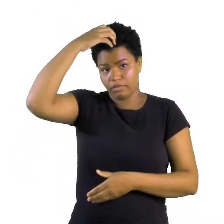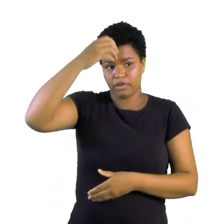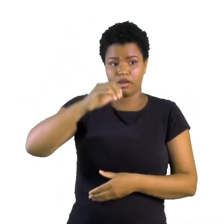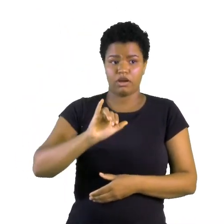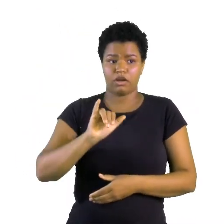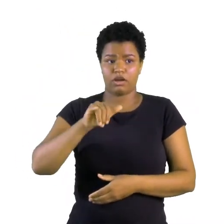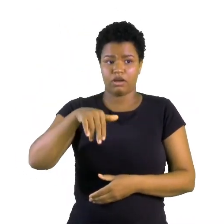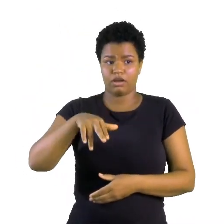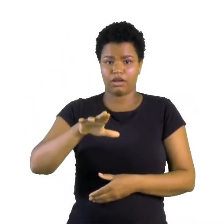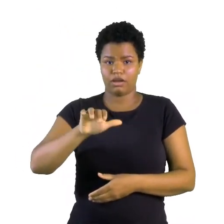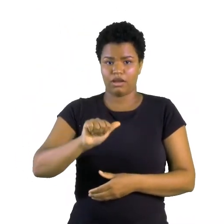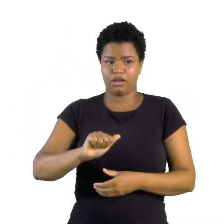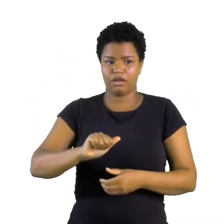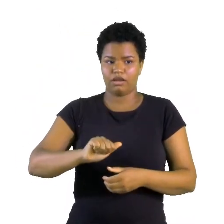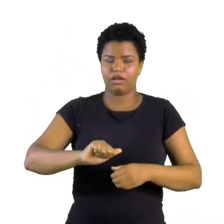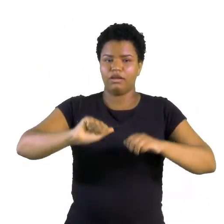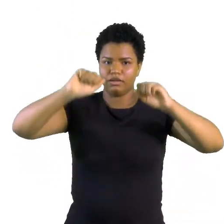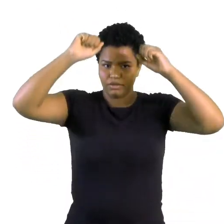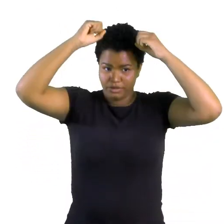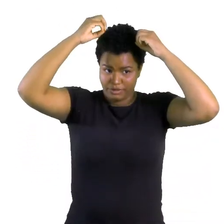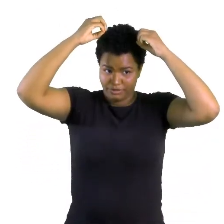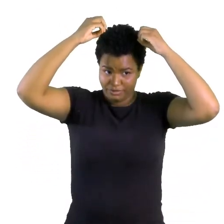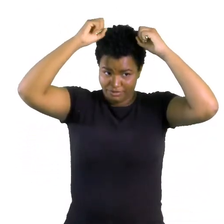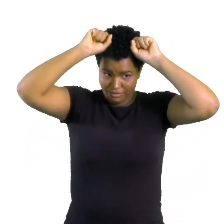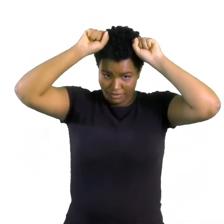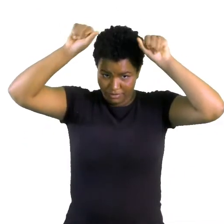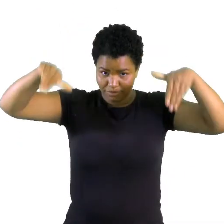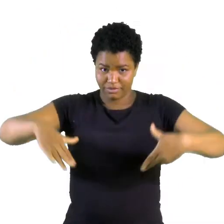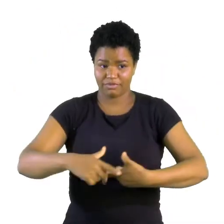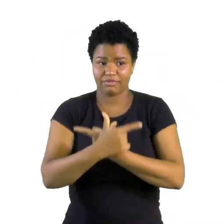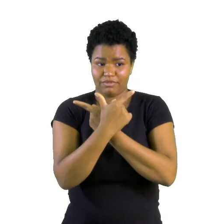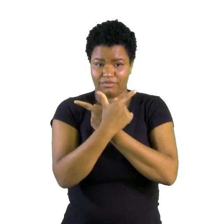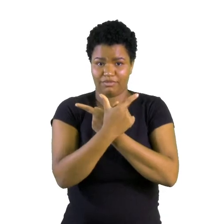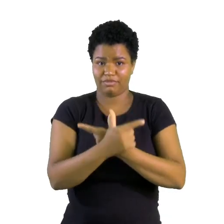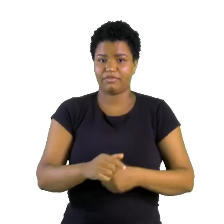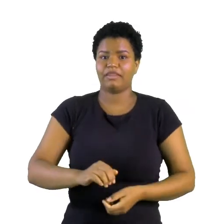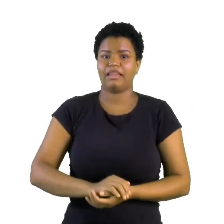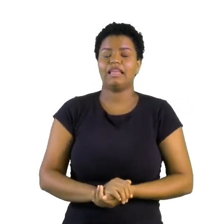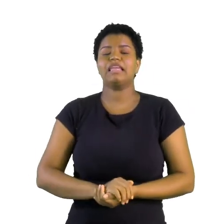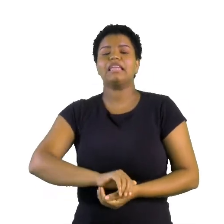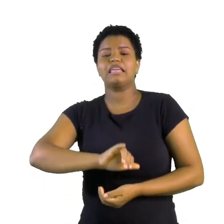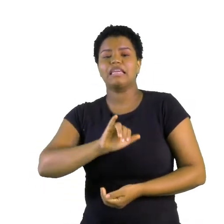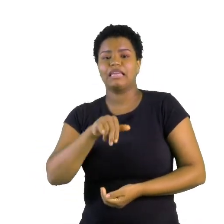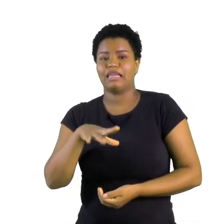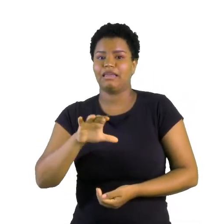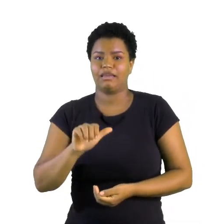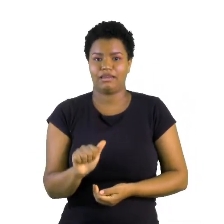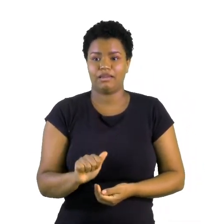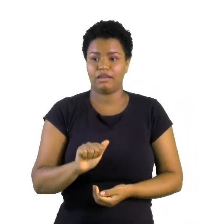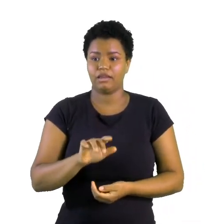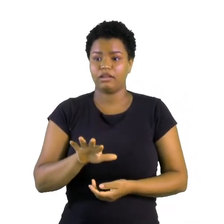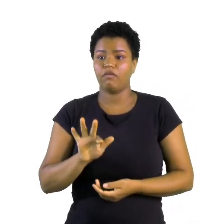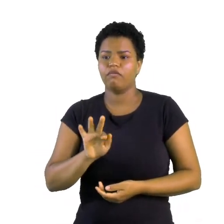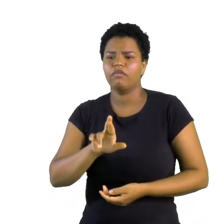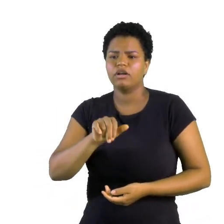então como se deu a conquista do grande Império Inca? A sociedade Inca, quando Francisco